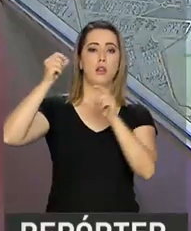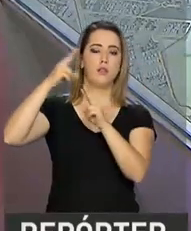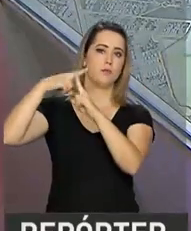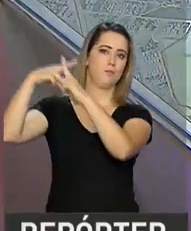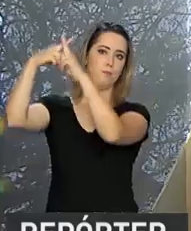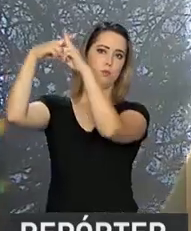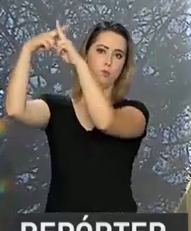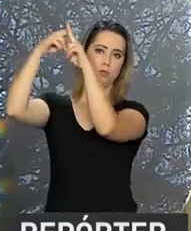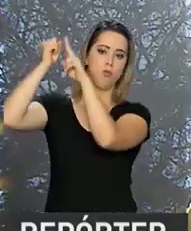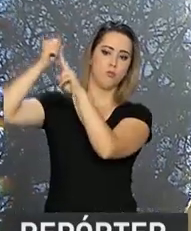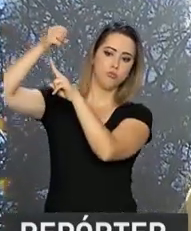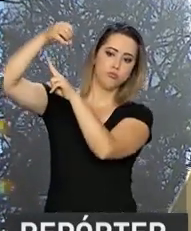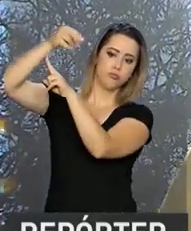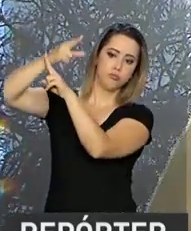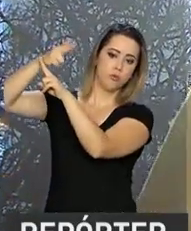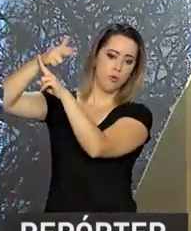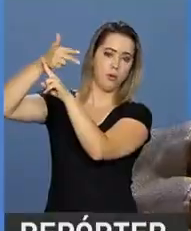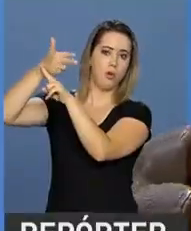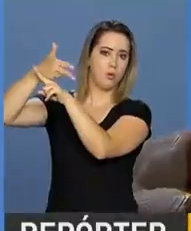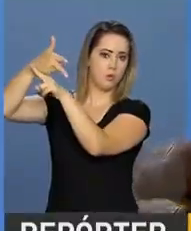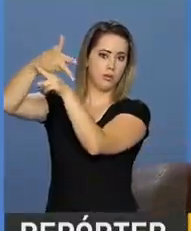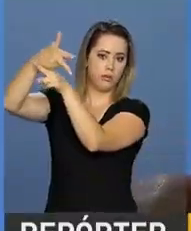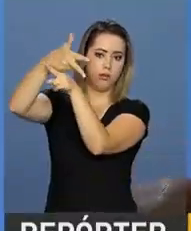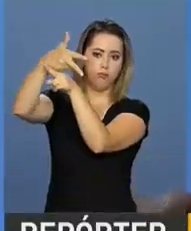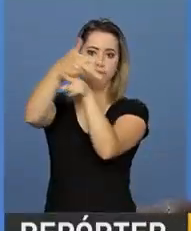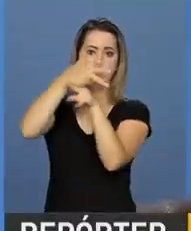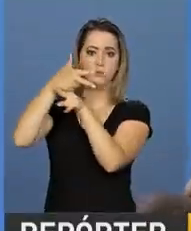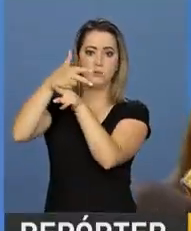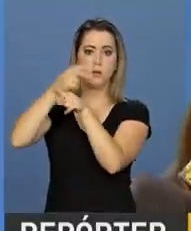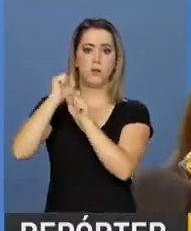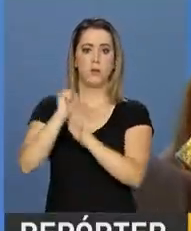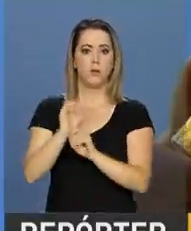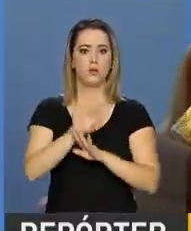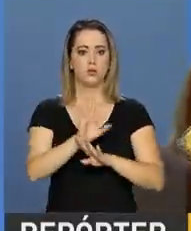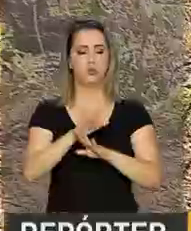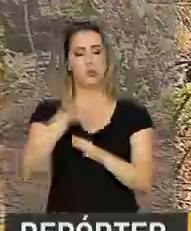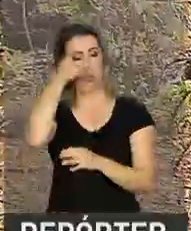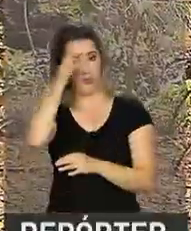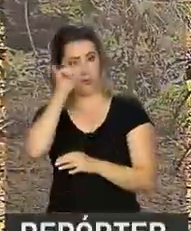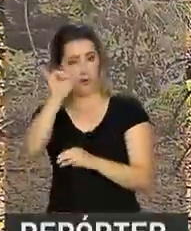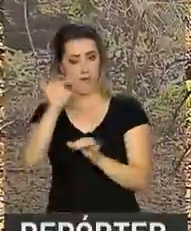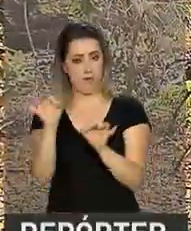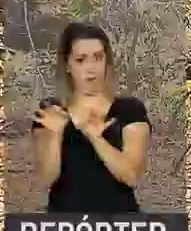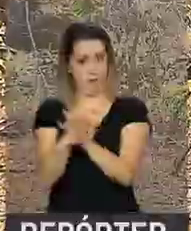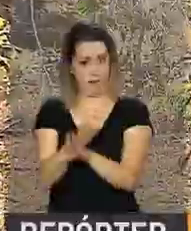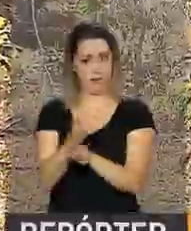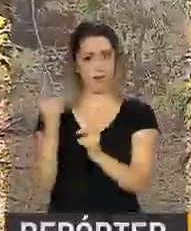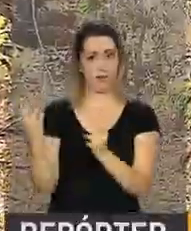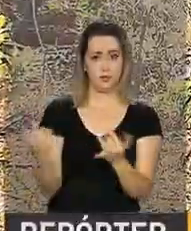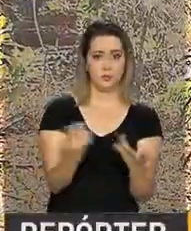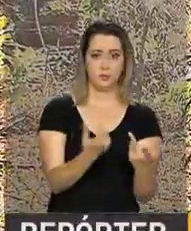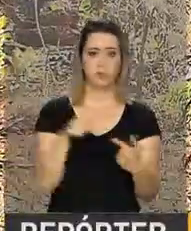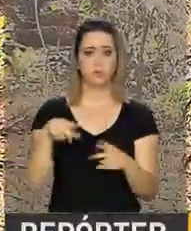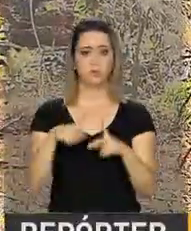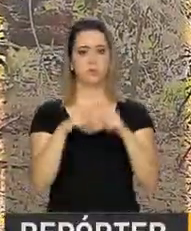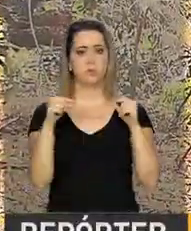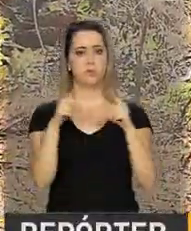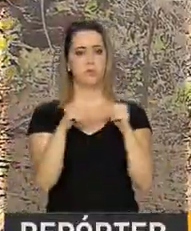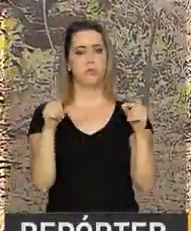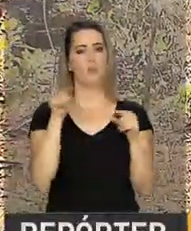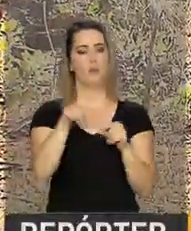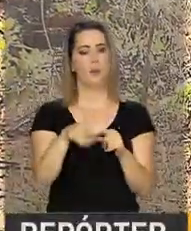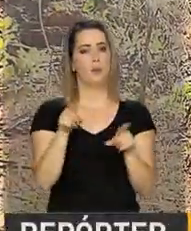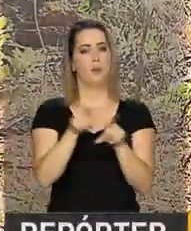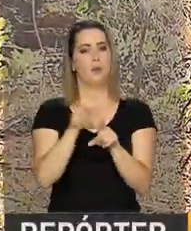e estão sempre de prontidão para combater os incêndios esse grupo de brasília é chamado de